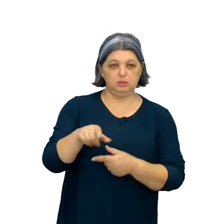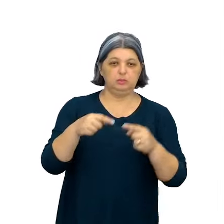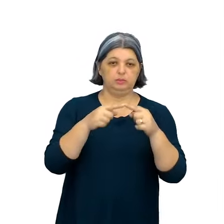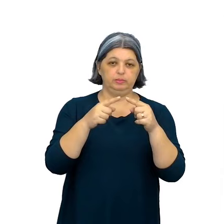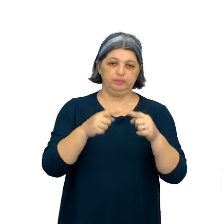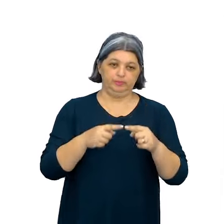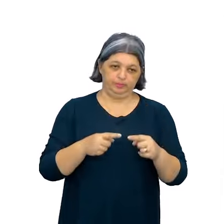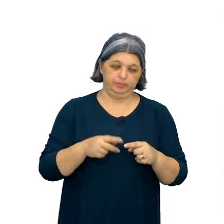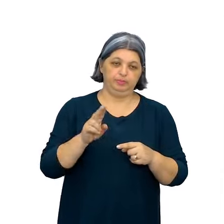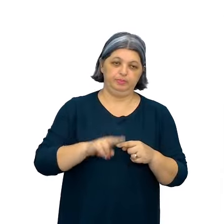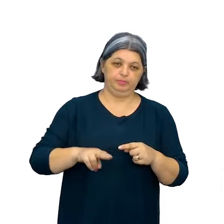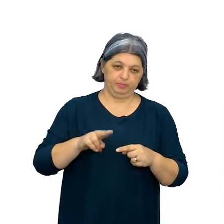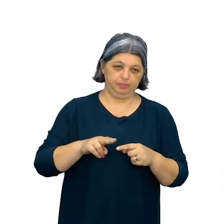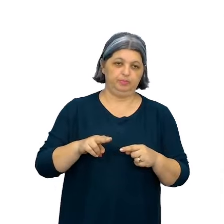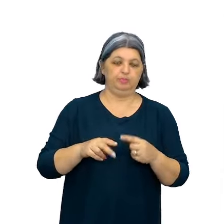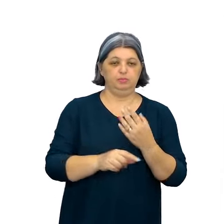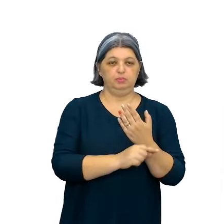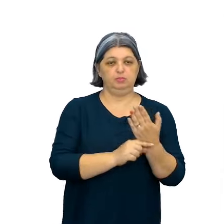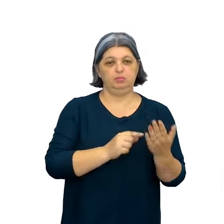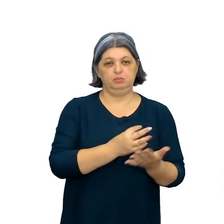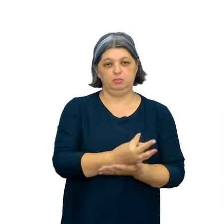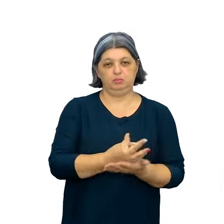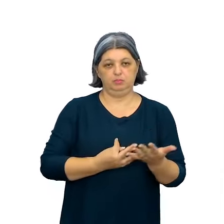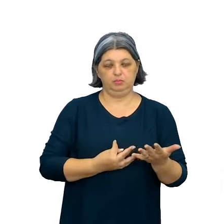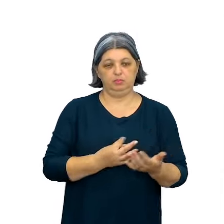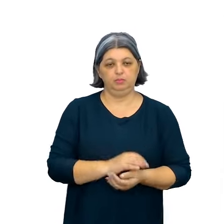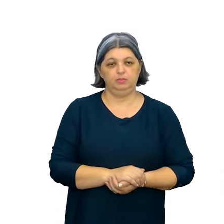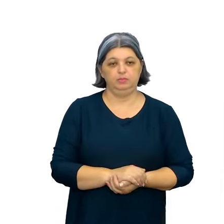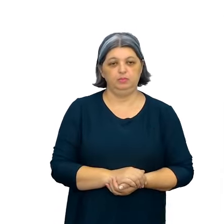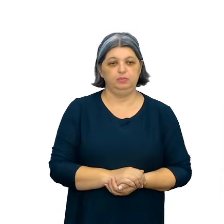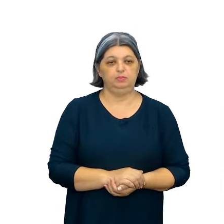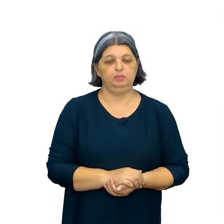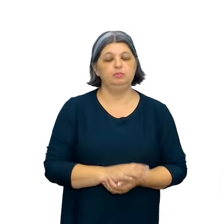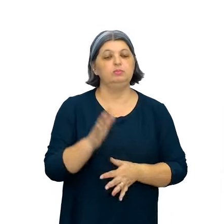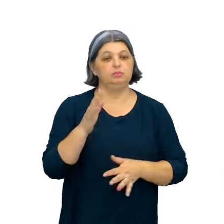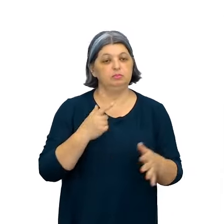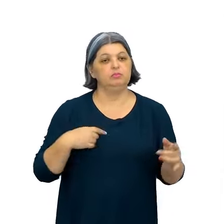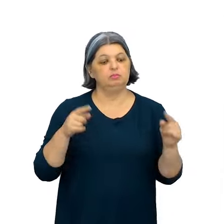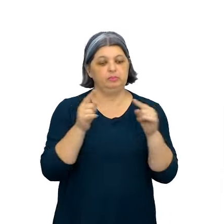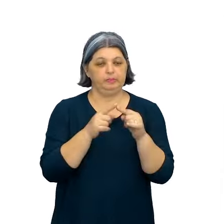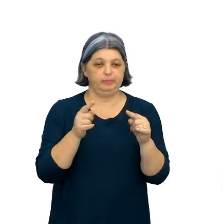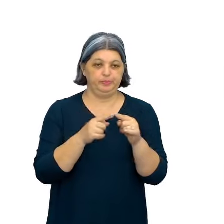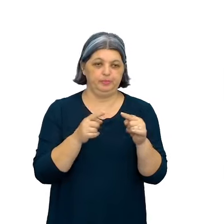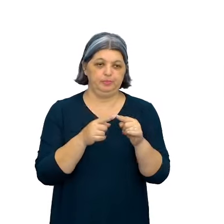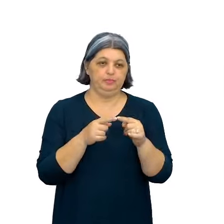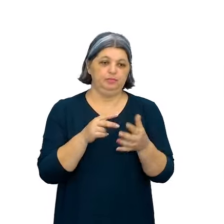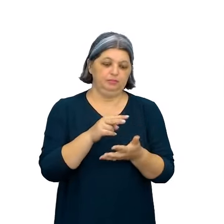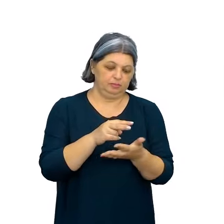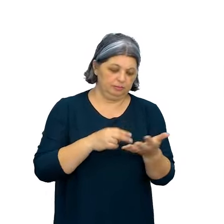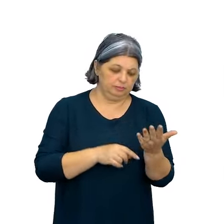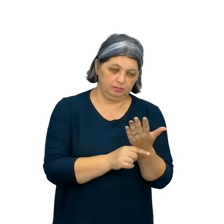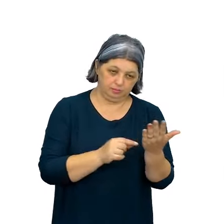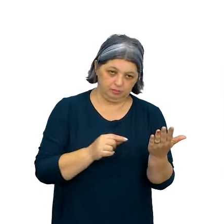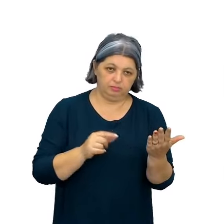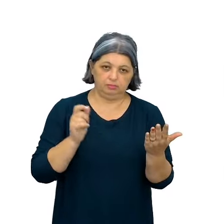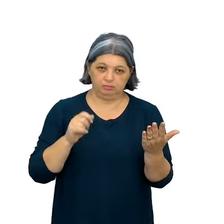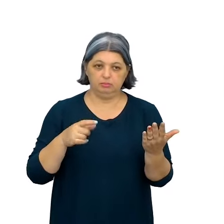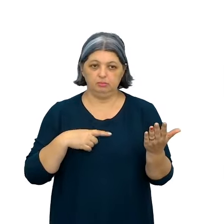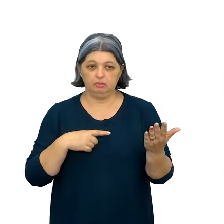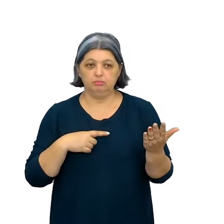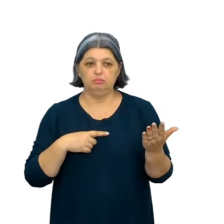exigido e utilizado pelo autor do texto. Caso essa sincronicidade entre autor e leitor haverá